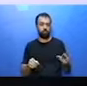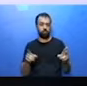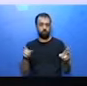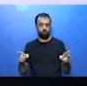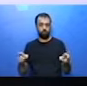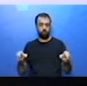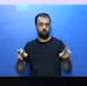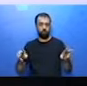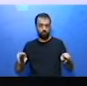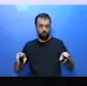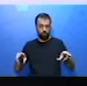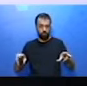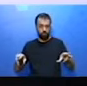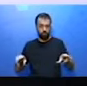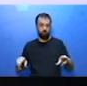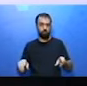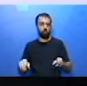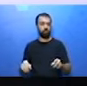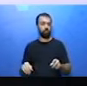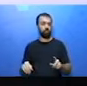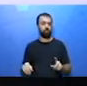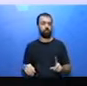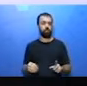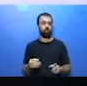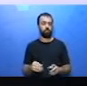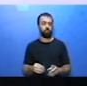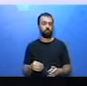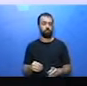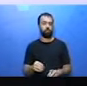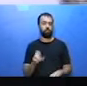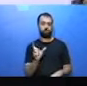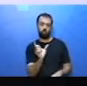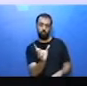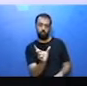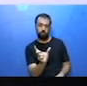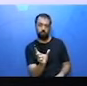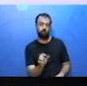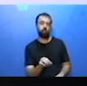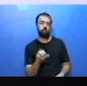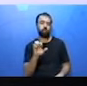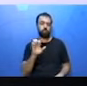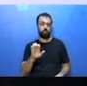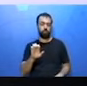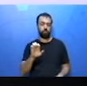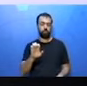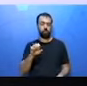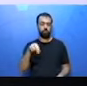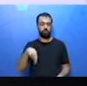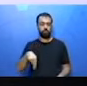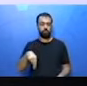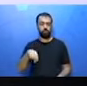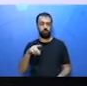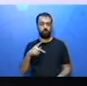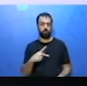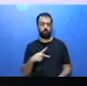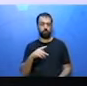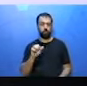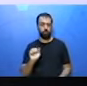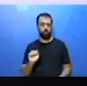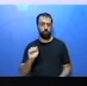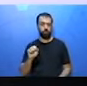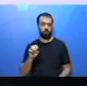criança tem um pouquinho de dificuldade para identificar tá então aqui nós vamos fazer só o item que